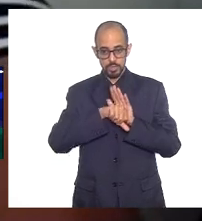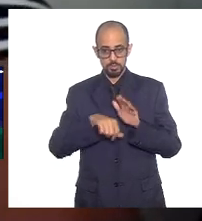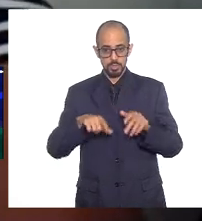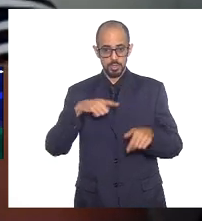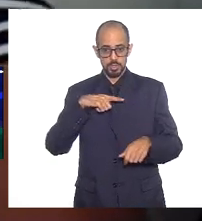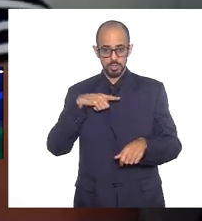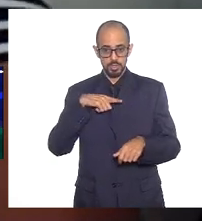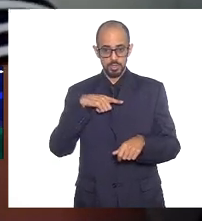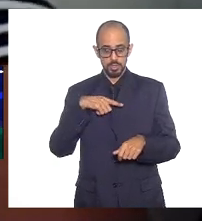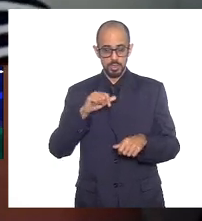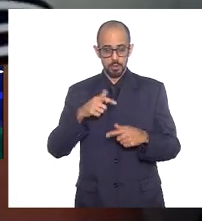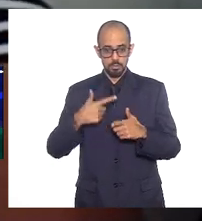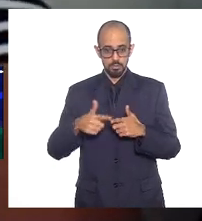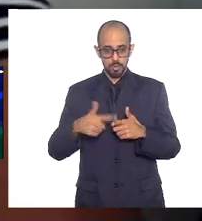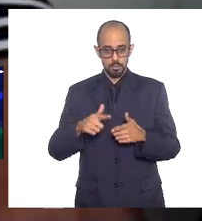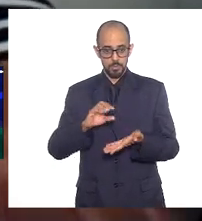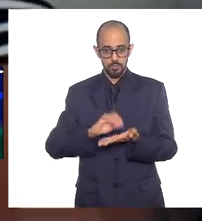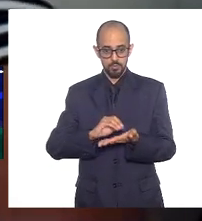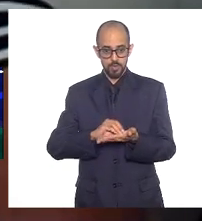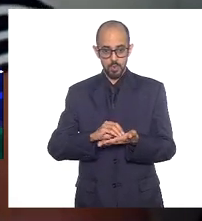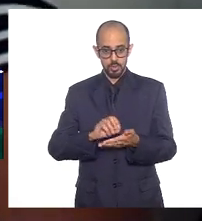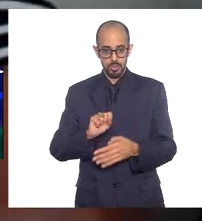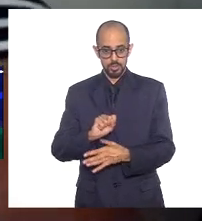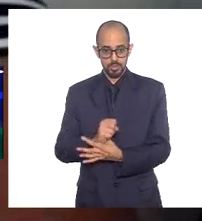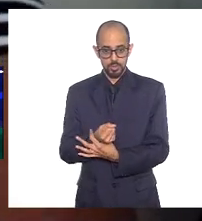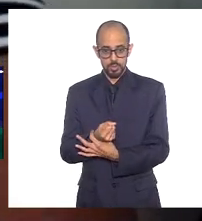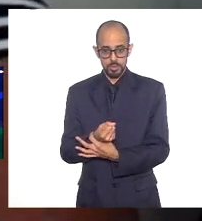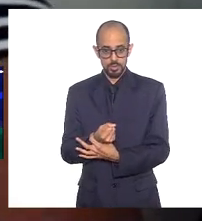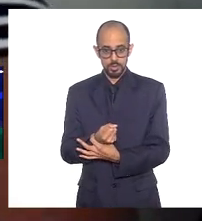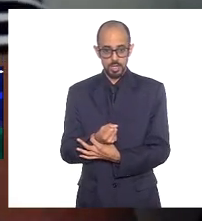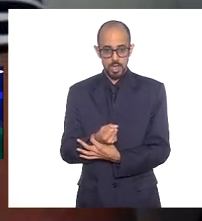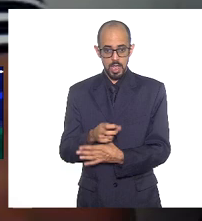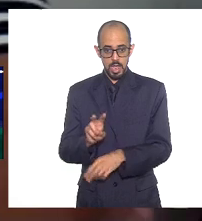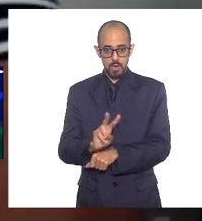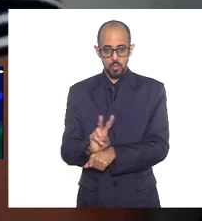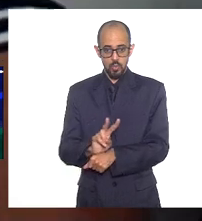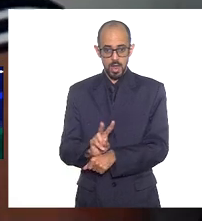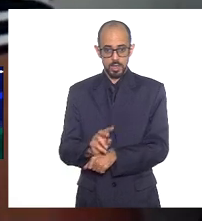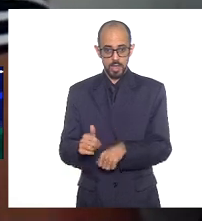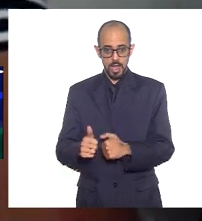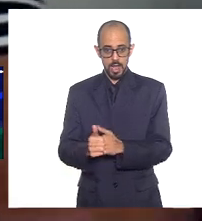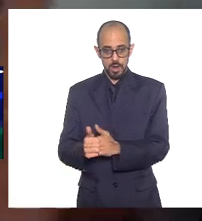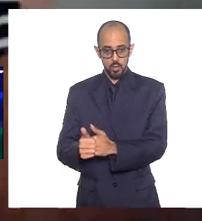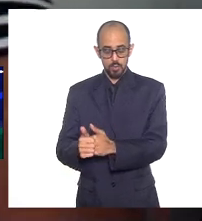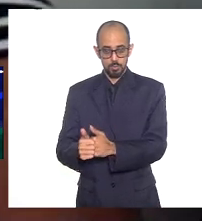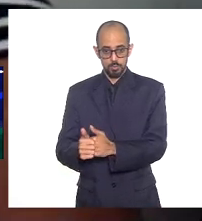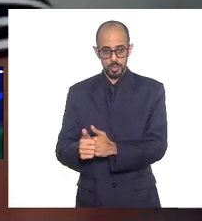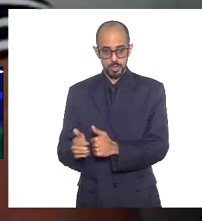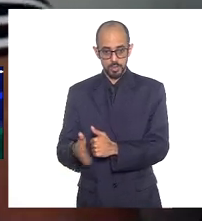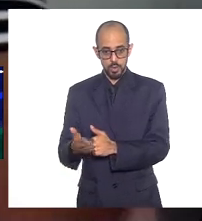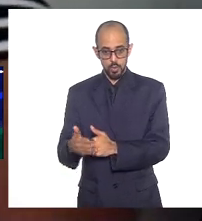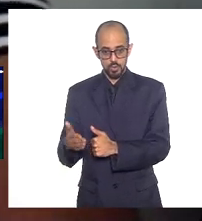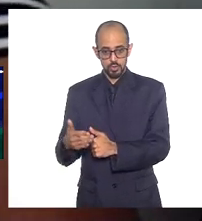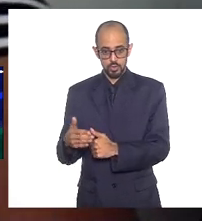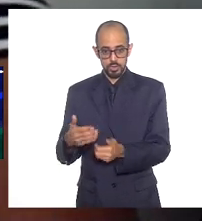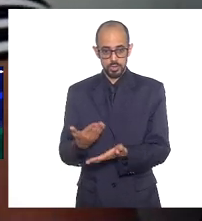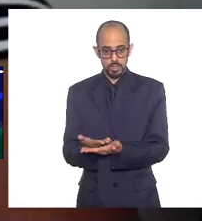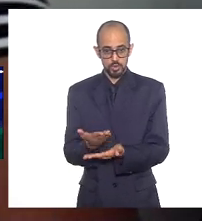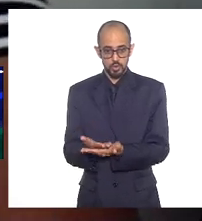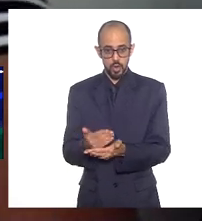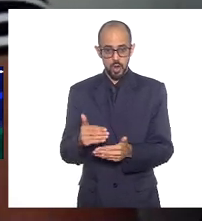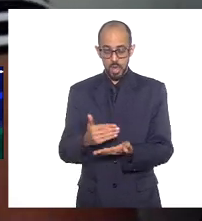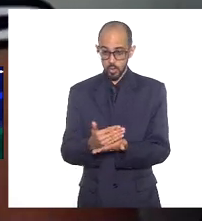de problemas de falta de segurança, a Guarda Municipal acompanha essa rotina das escolas no início e no fechamento